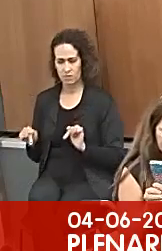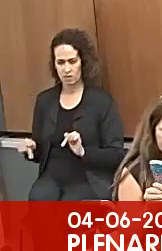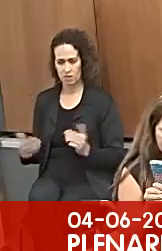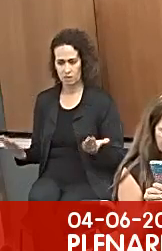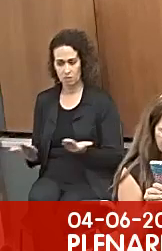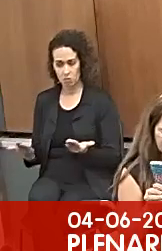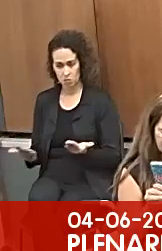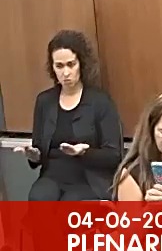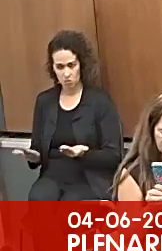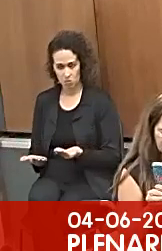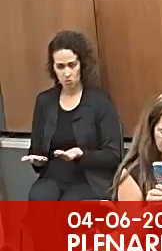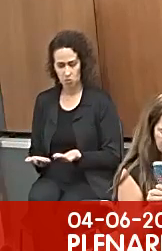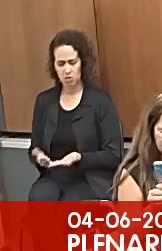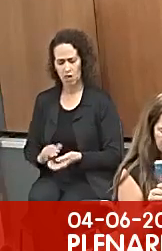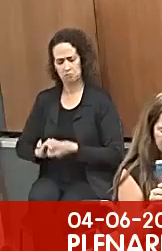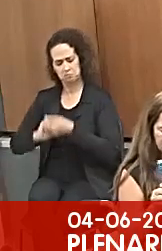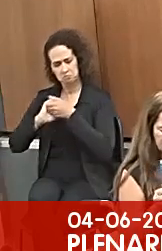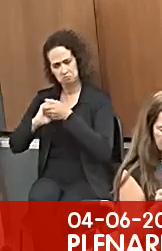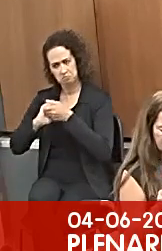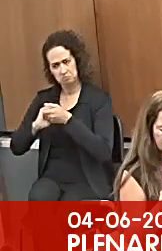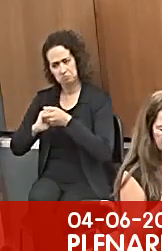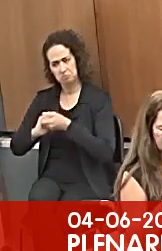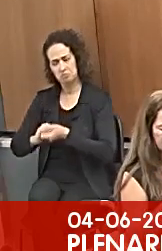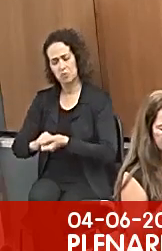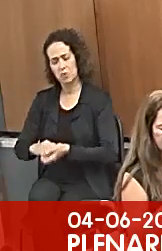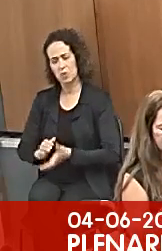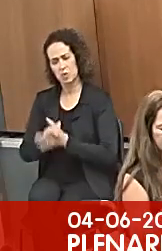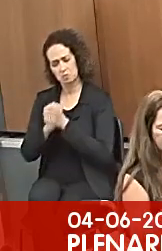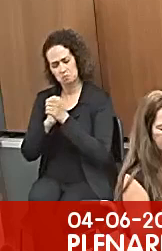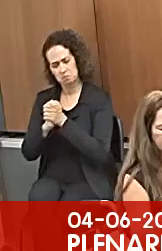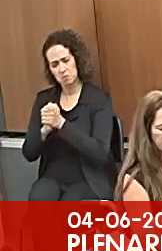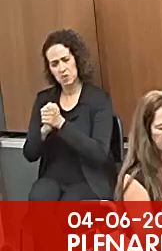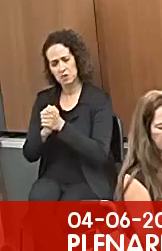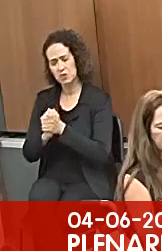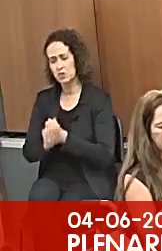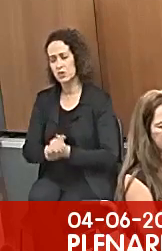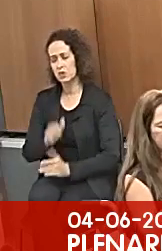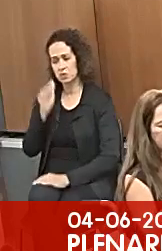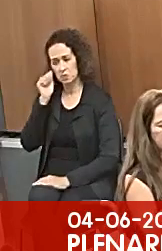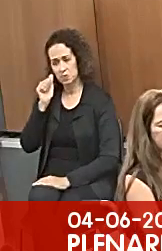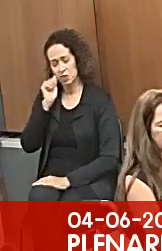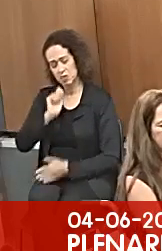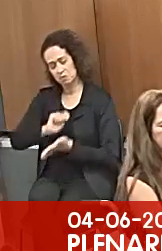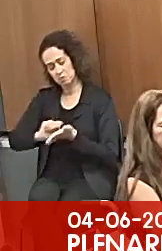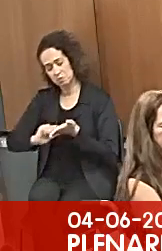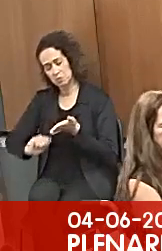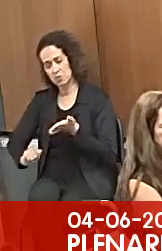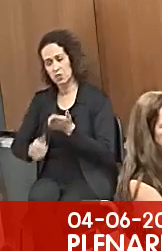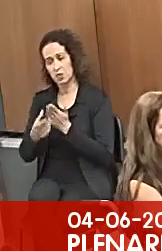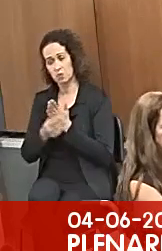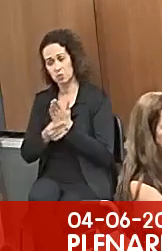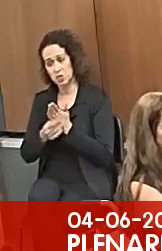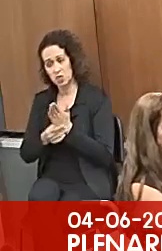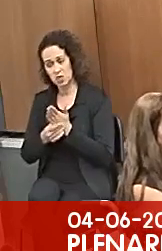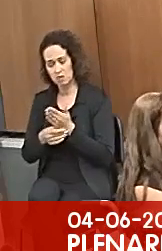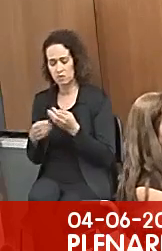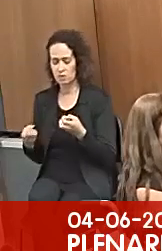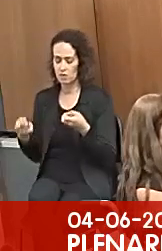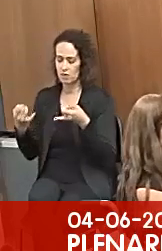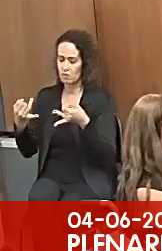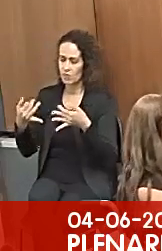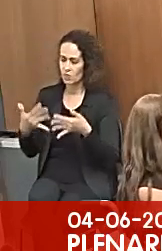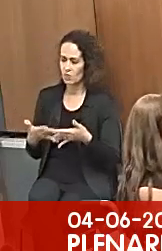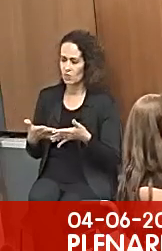congratulando as autoras do livro, que é uma iniciativa fenomenal no sentido de deixar escrito o entendimento da